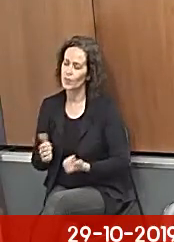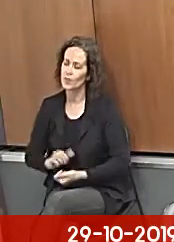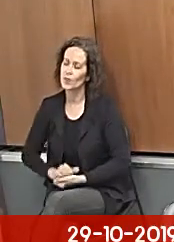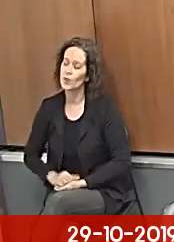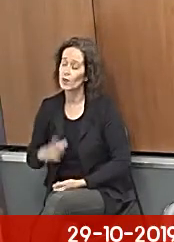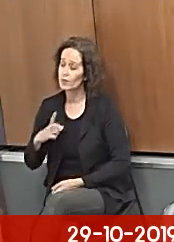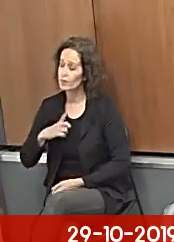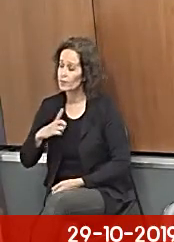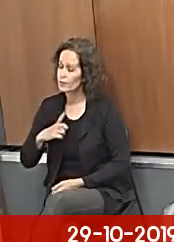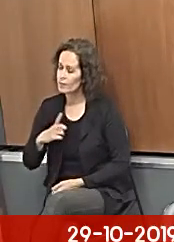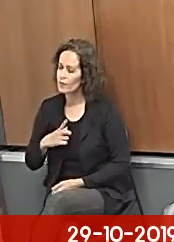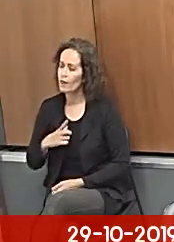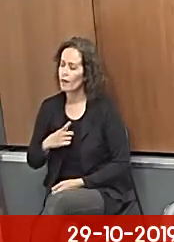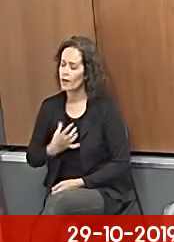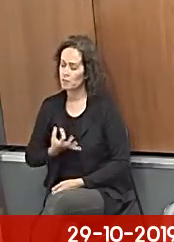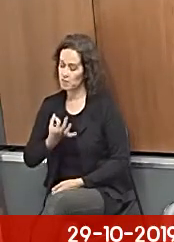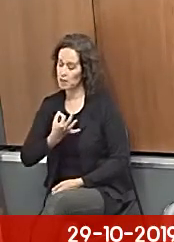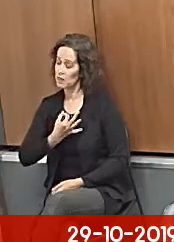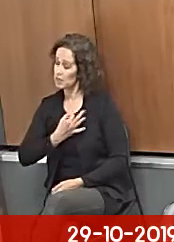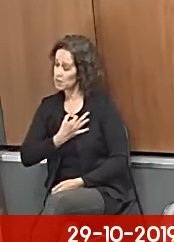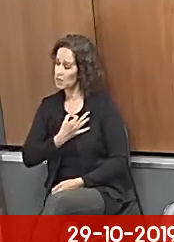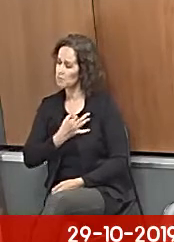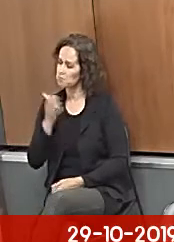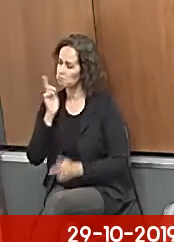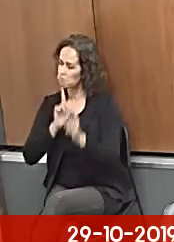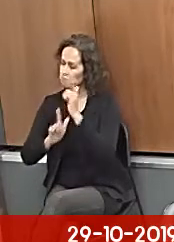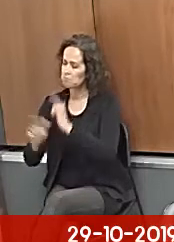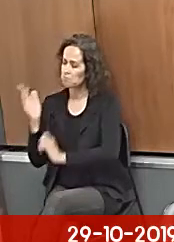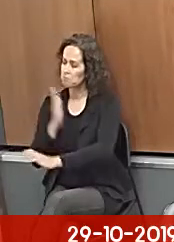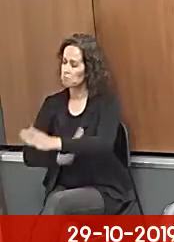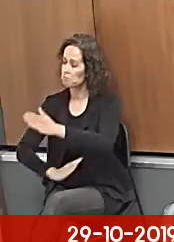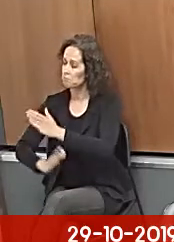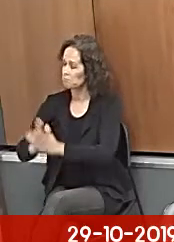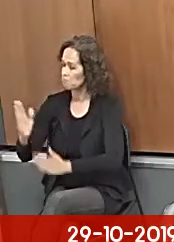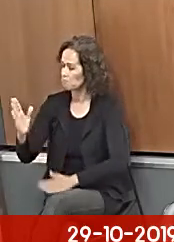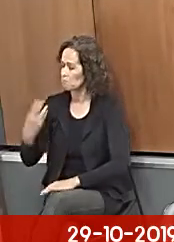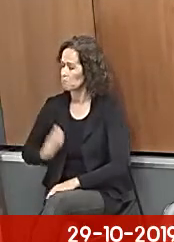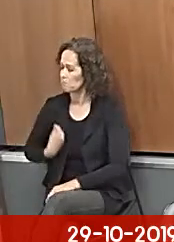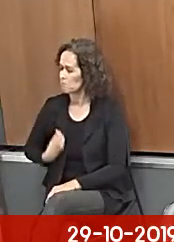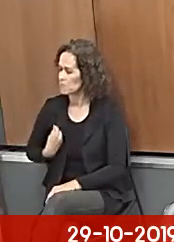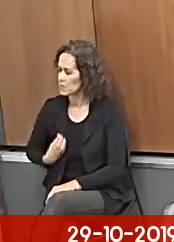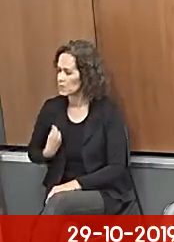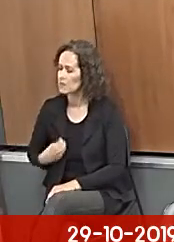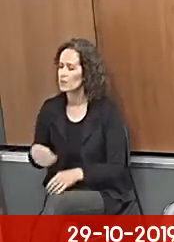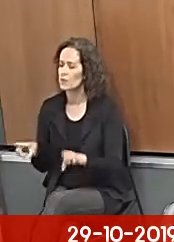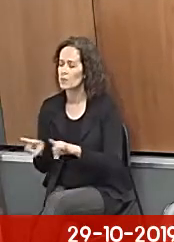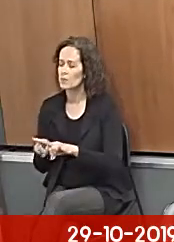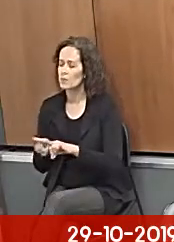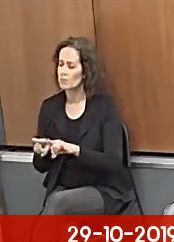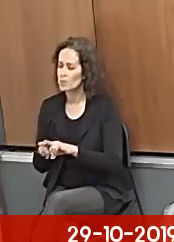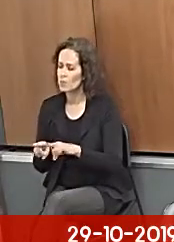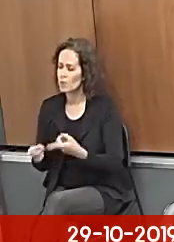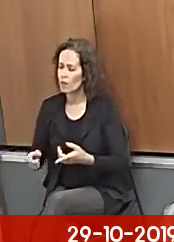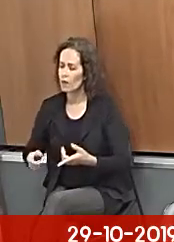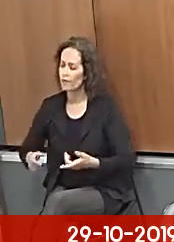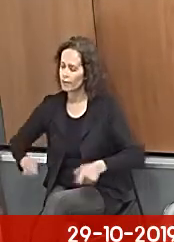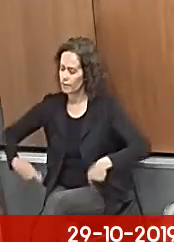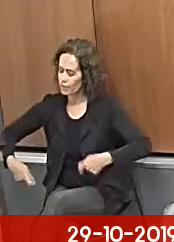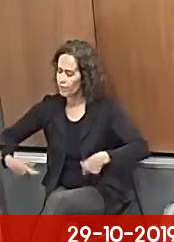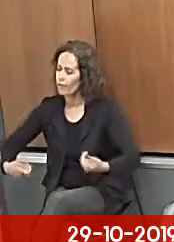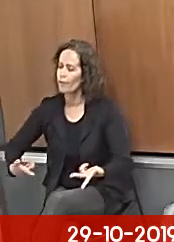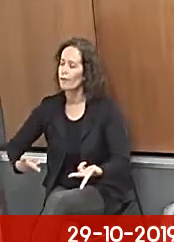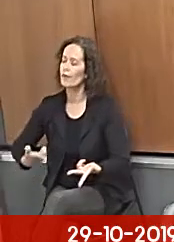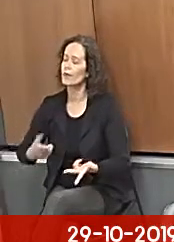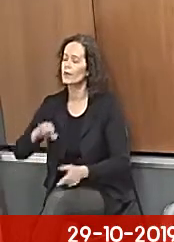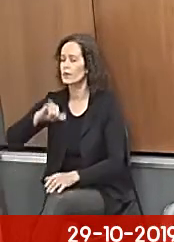gente tem atletas medalhistas na Paralimpíada, a gente tem atletas que participam na Paralimpíada através do rugby, cadeia de rodas, através do judô, na última